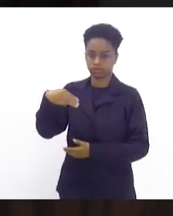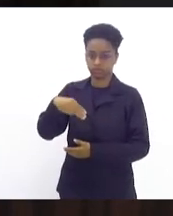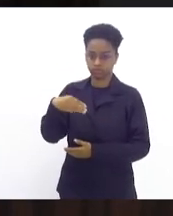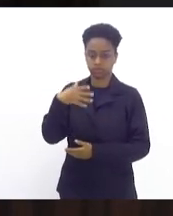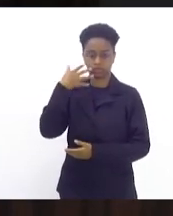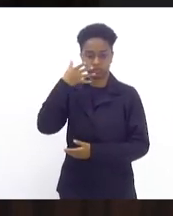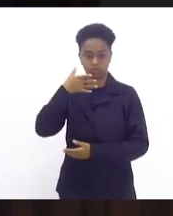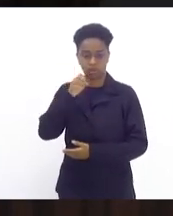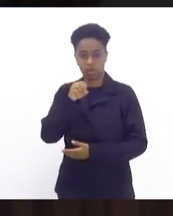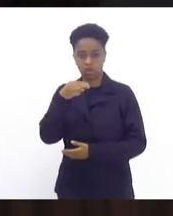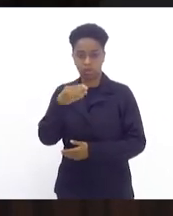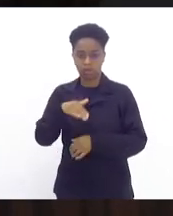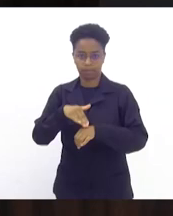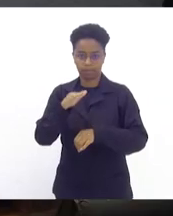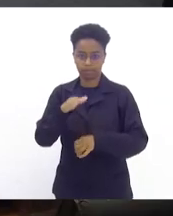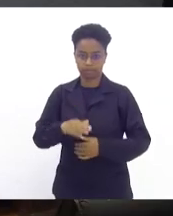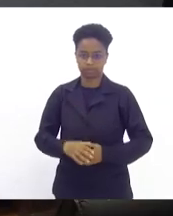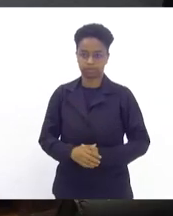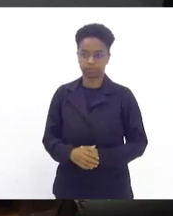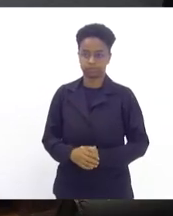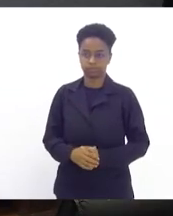ou mais